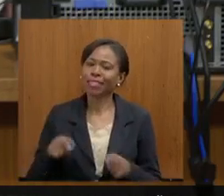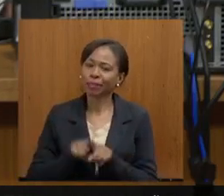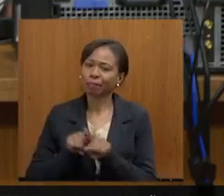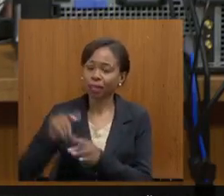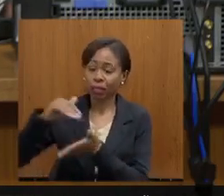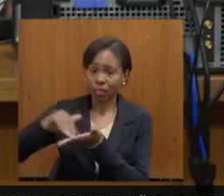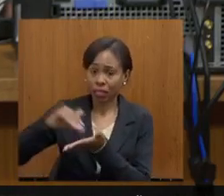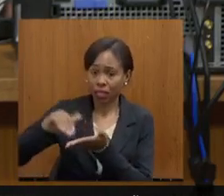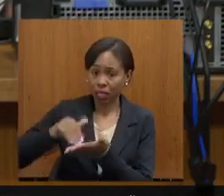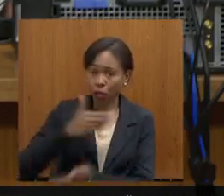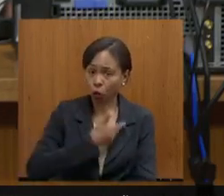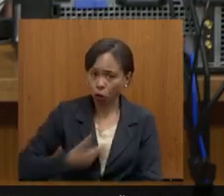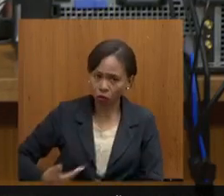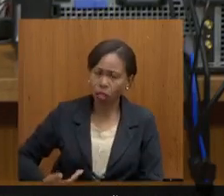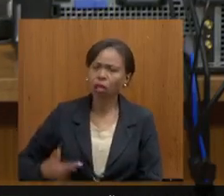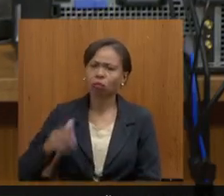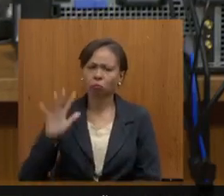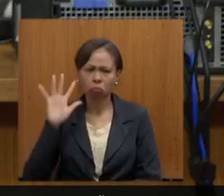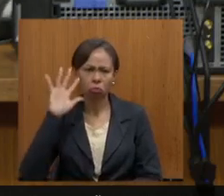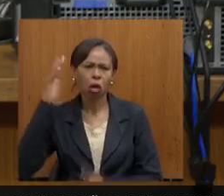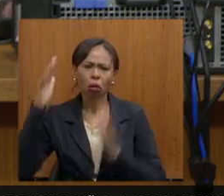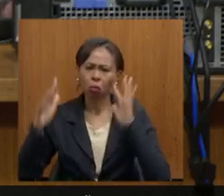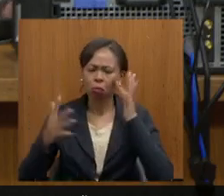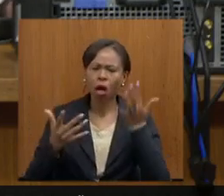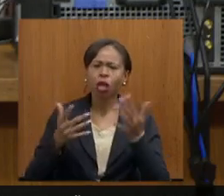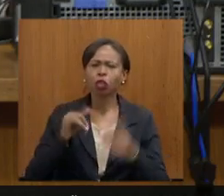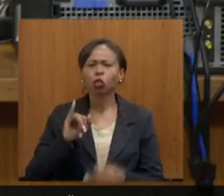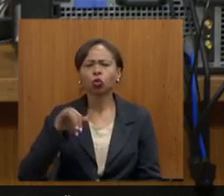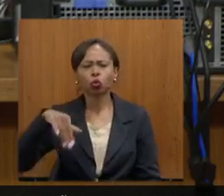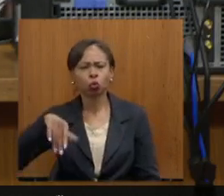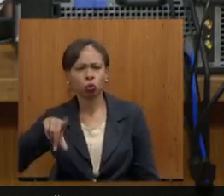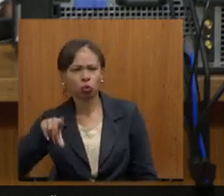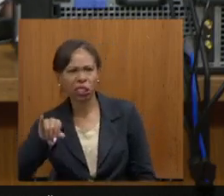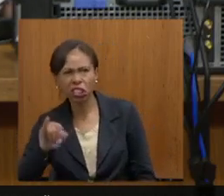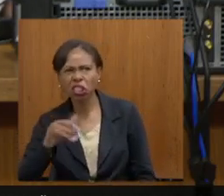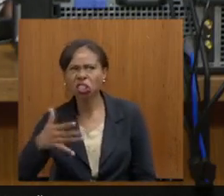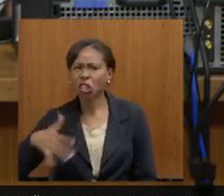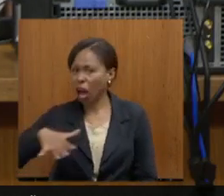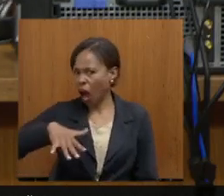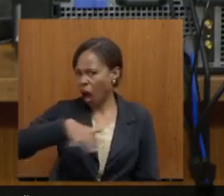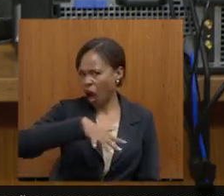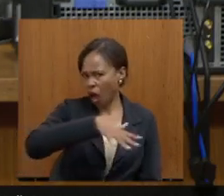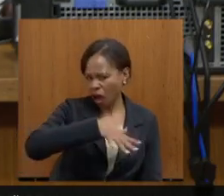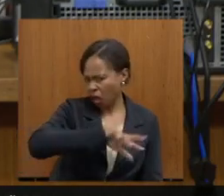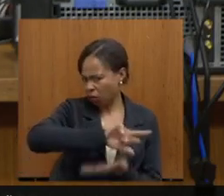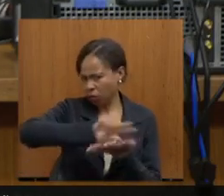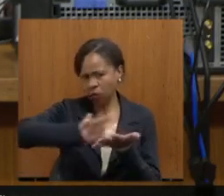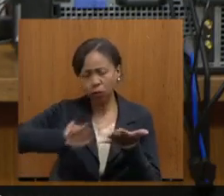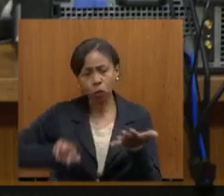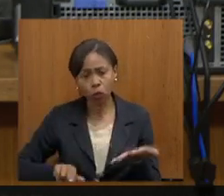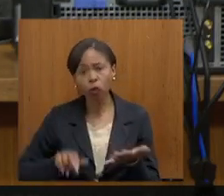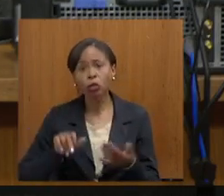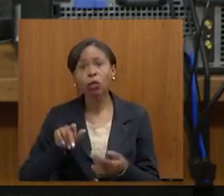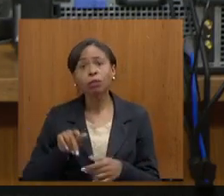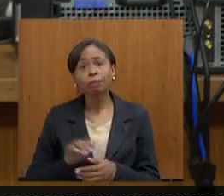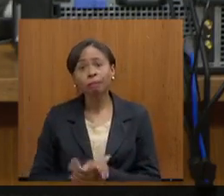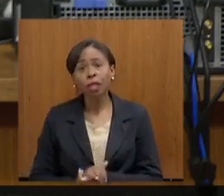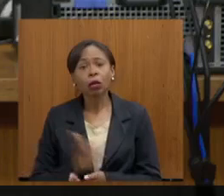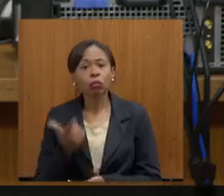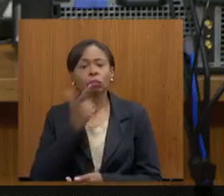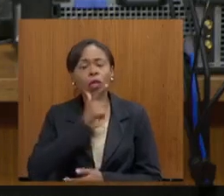Juventus no entorno das áreas lá Oi hoje todo mundo fazendo o máximo possível exemplo de Arceburgo